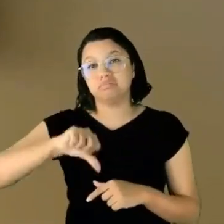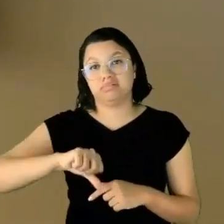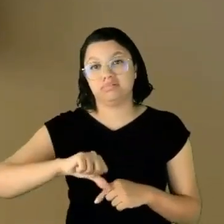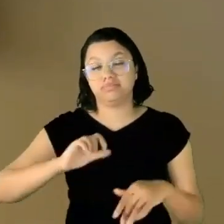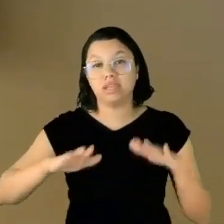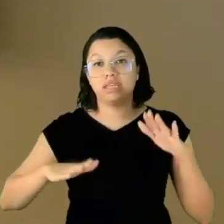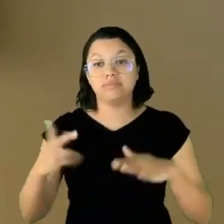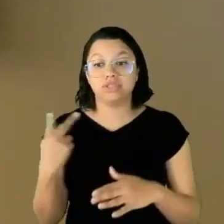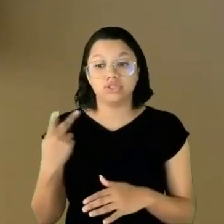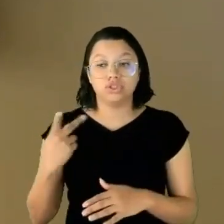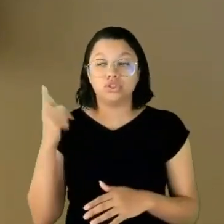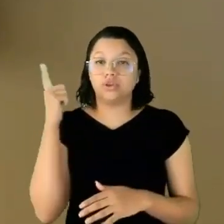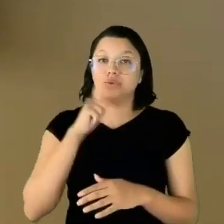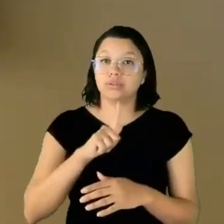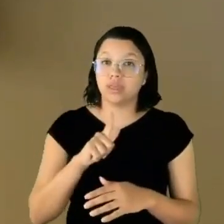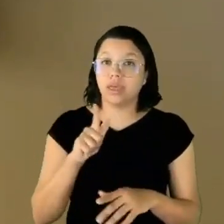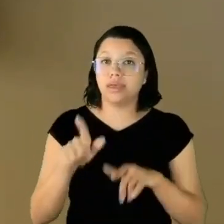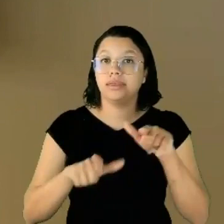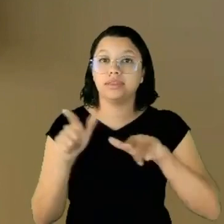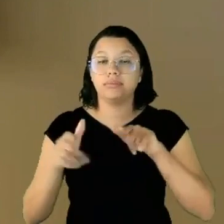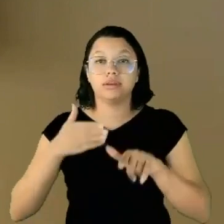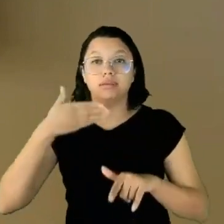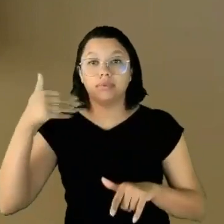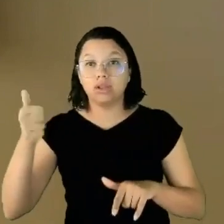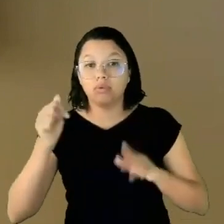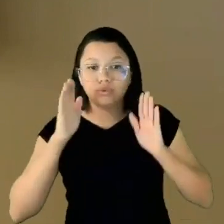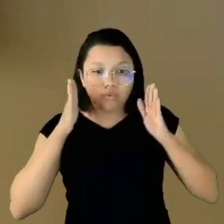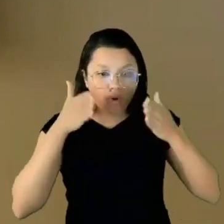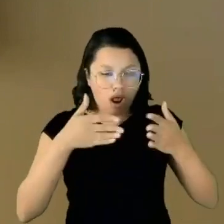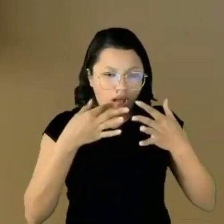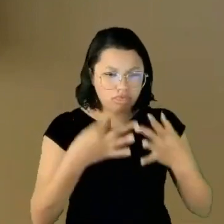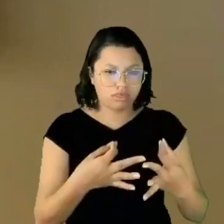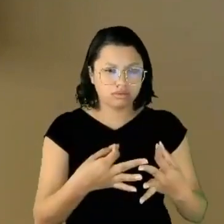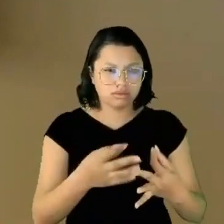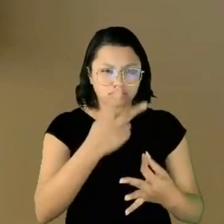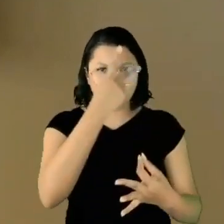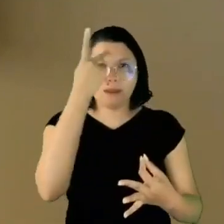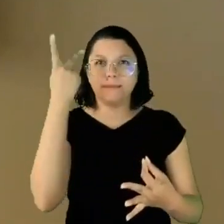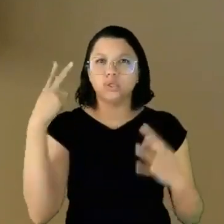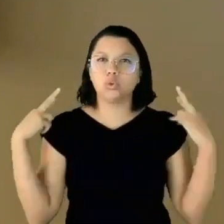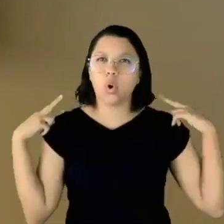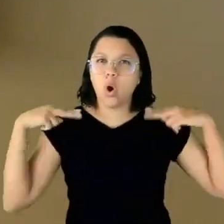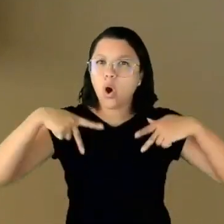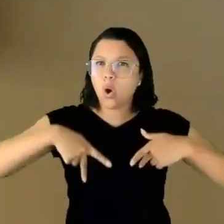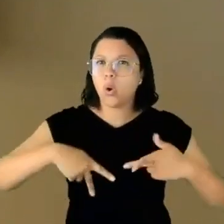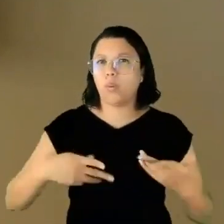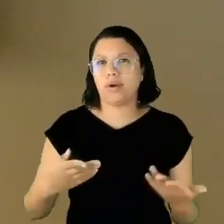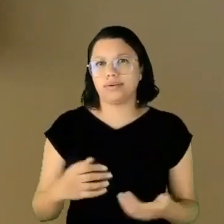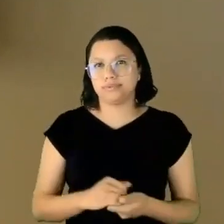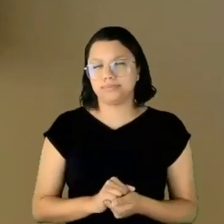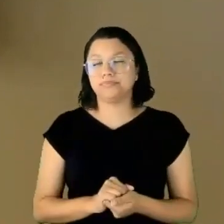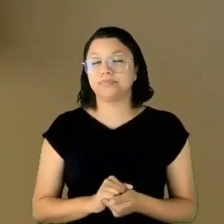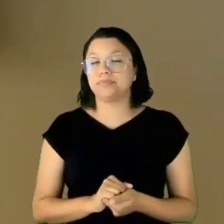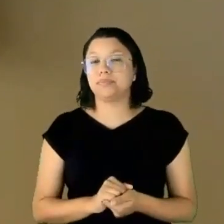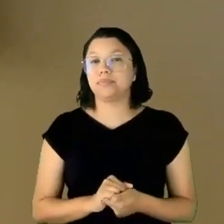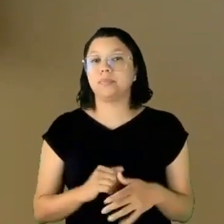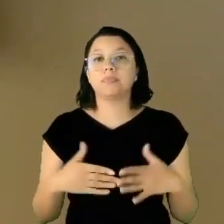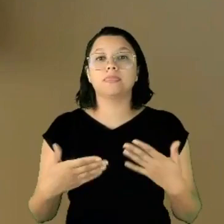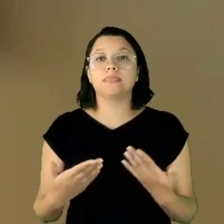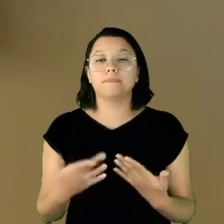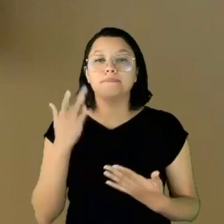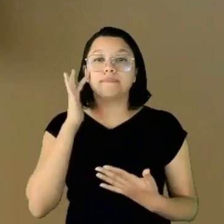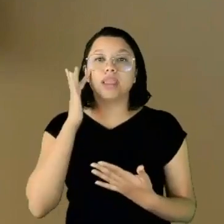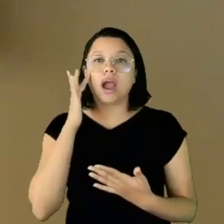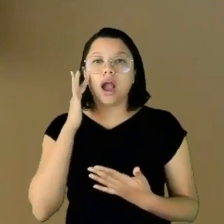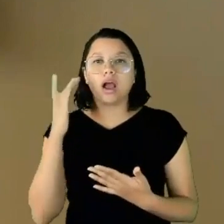render mais ter mais eficiência quando nós atentamos para a importância do ser humano nessa história toda e aí eu acho